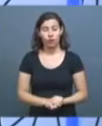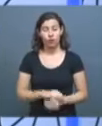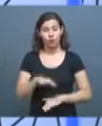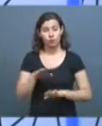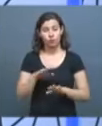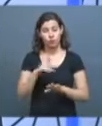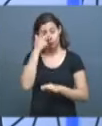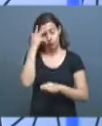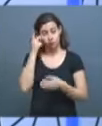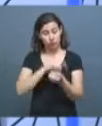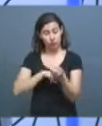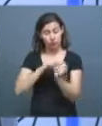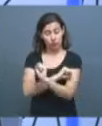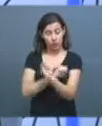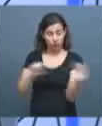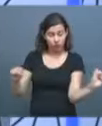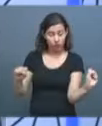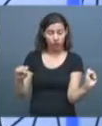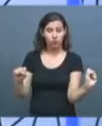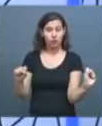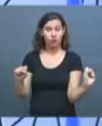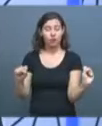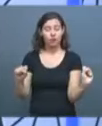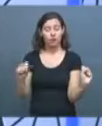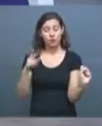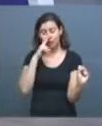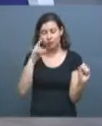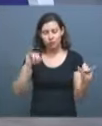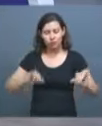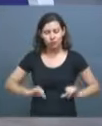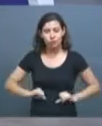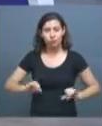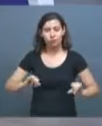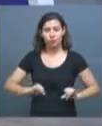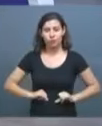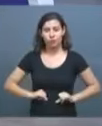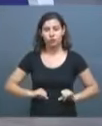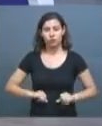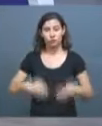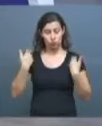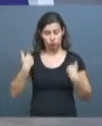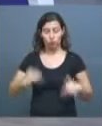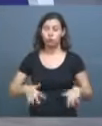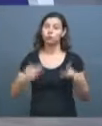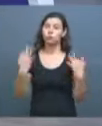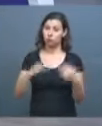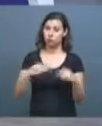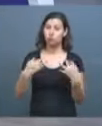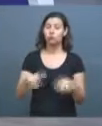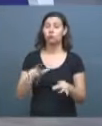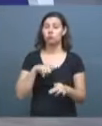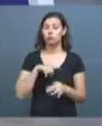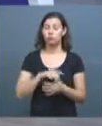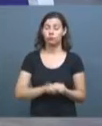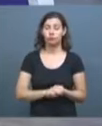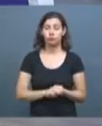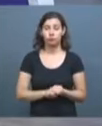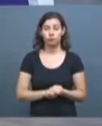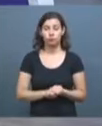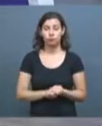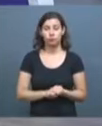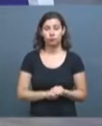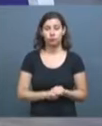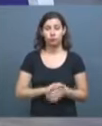sofrimento. Né? Sofrimento esse... Desamparo, né? Uma coisa. Sofrimento, às vezes, físico mesmo. Né? Porque a pessoa, quando está